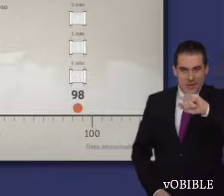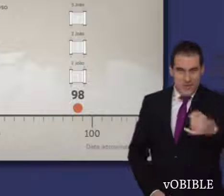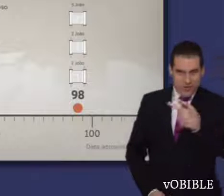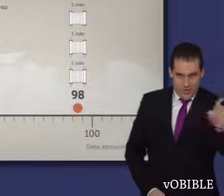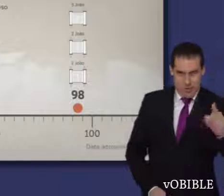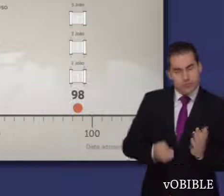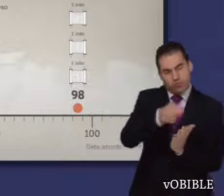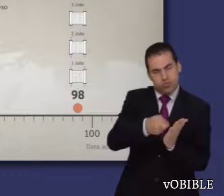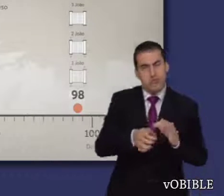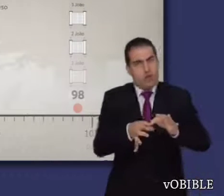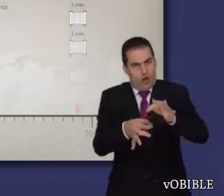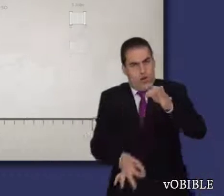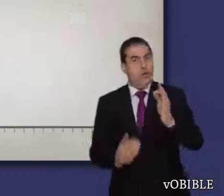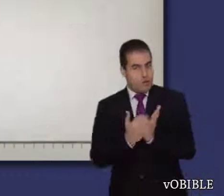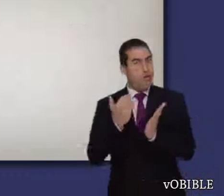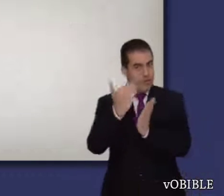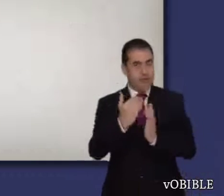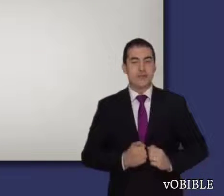época.